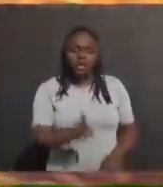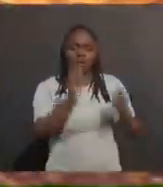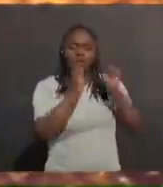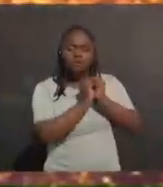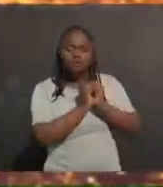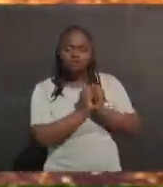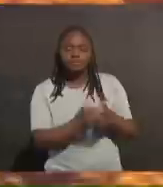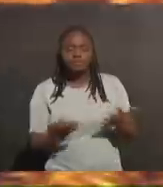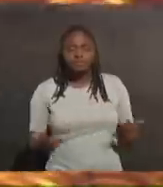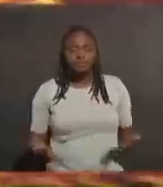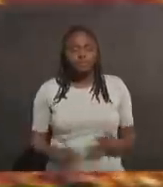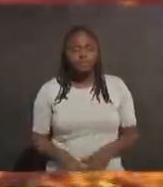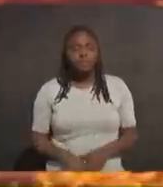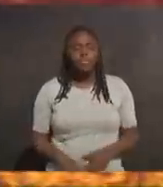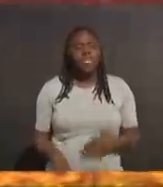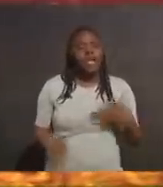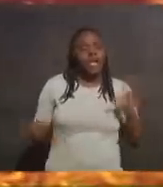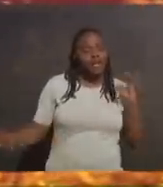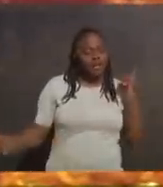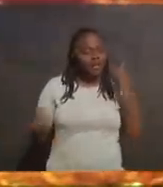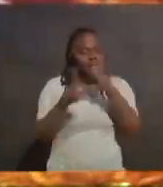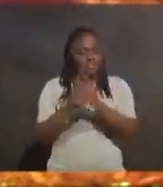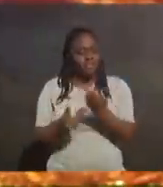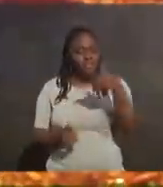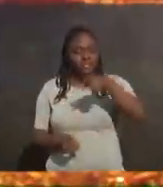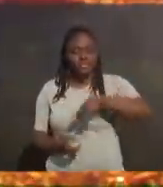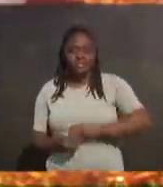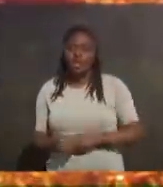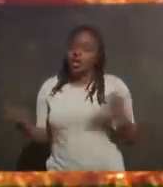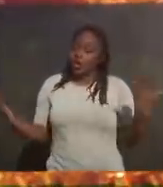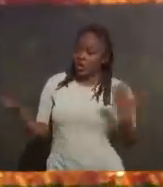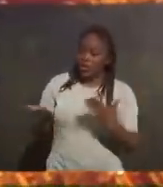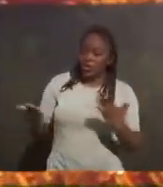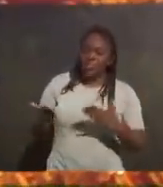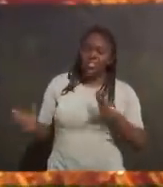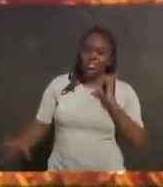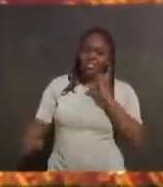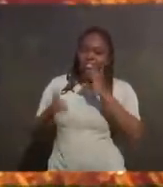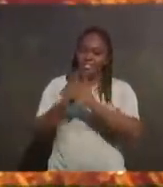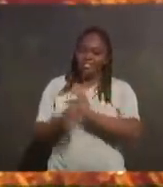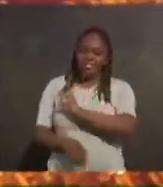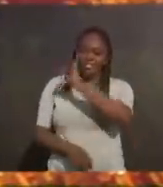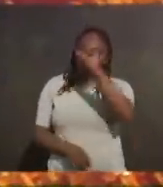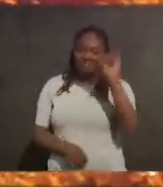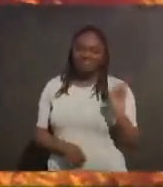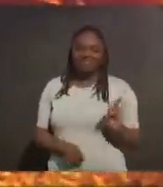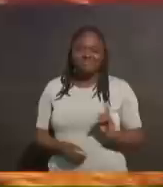Fica o tempo todo. Aí tem os reencontros. Hoje é um.